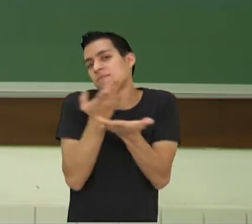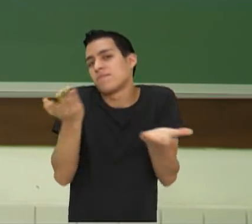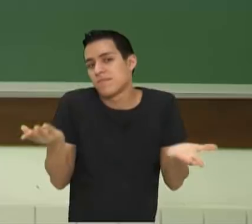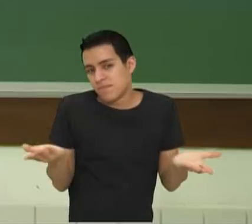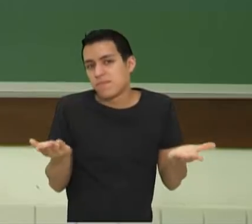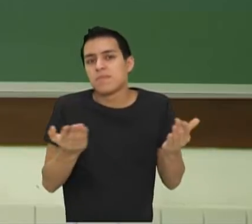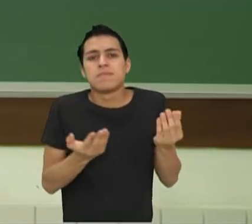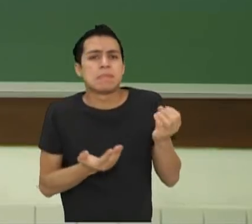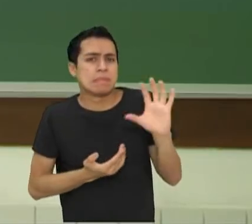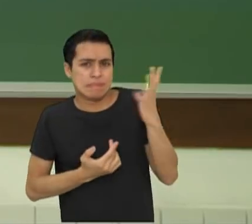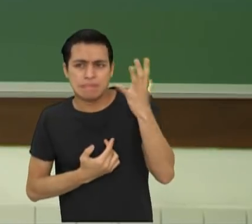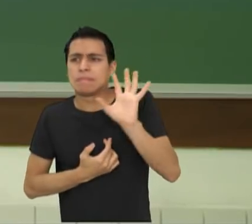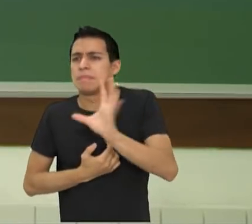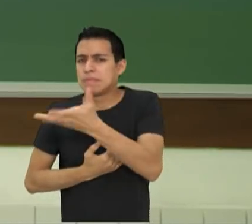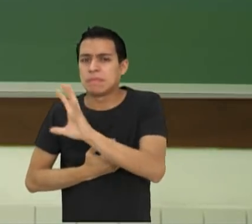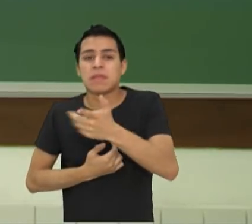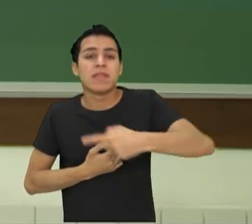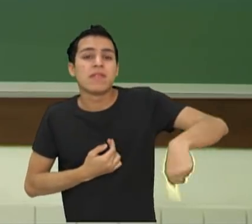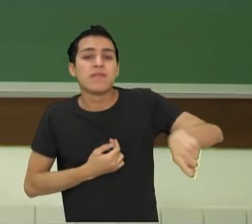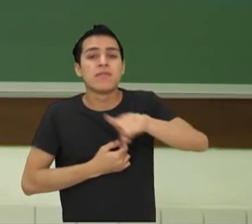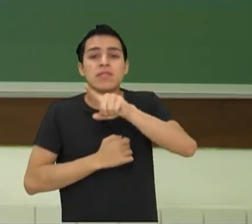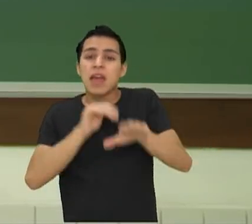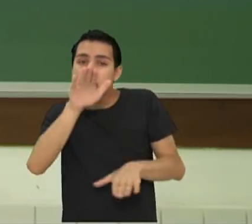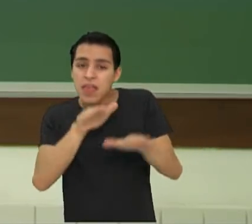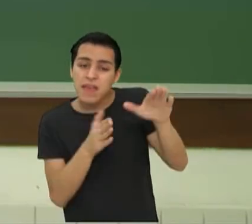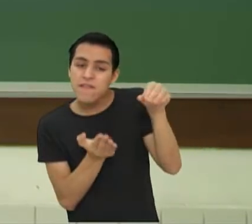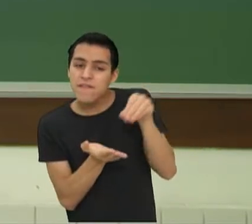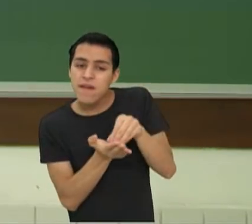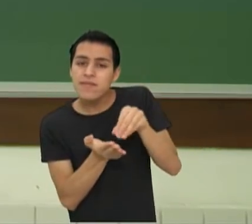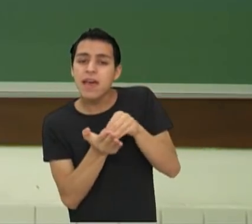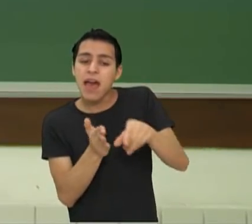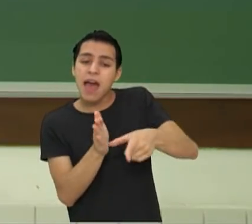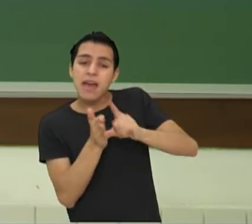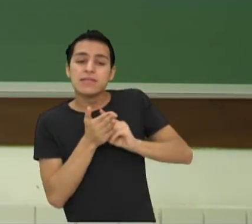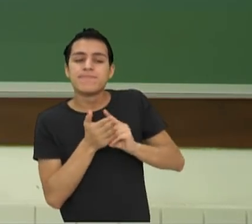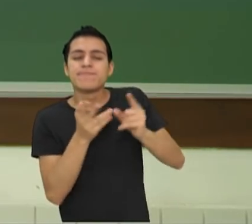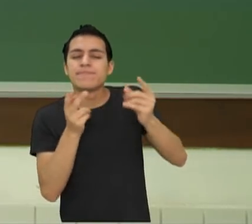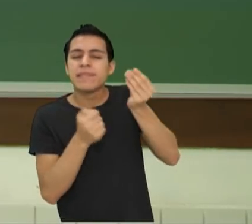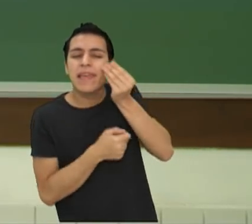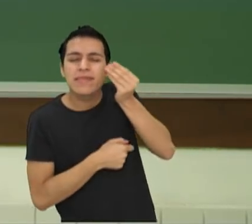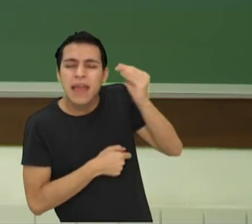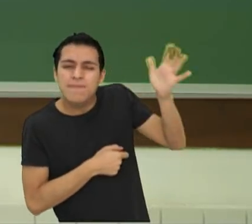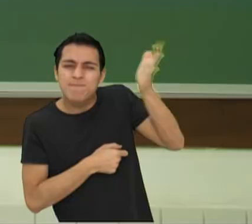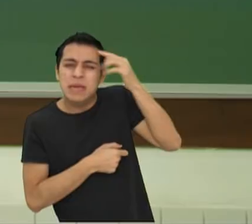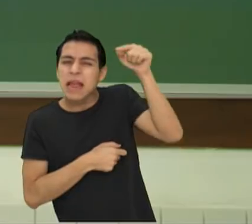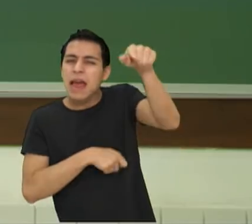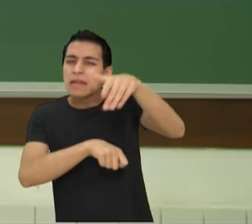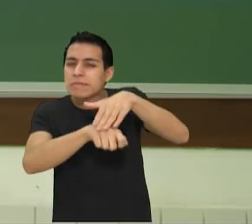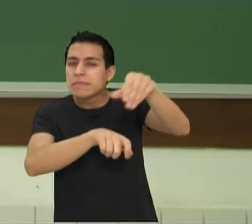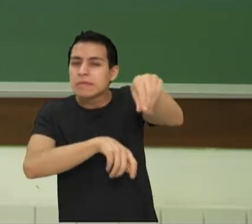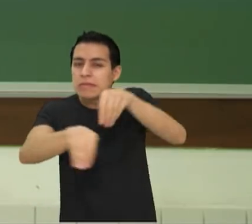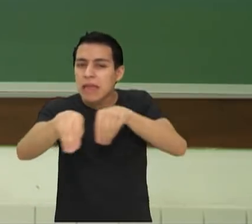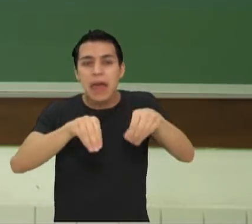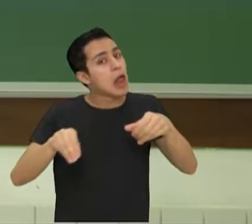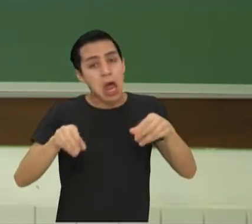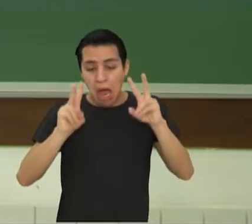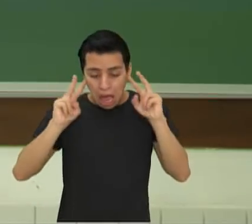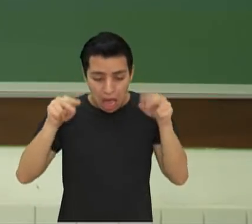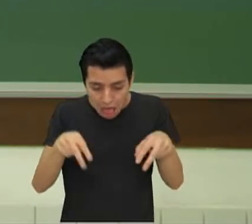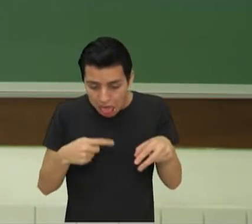acontece bastante por quê? Porque você não prevê a jogada futura do seu adversário, você está vendo só a sua jogada, você quer ver